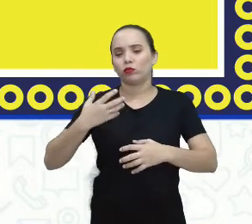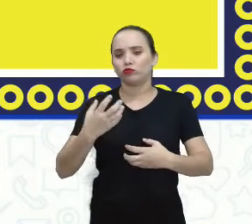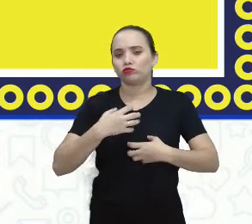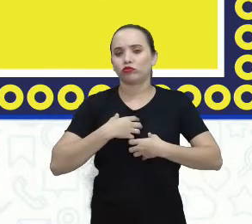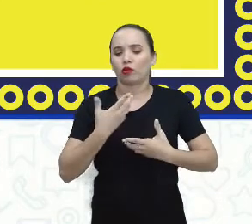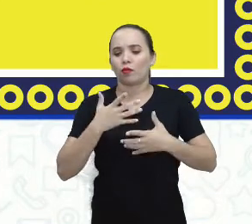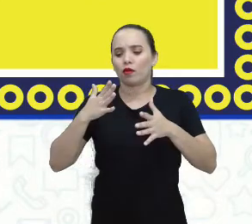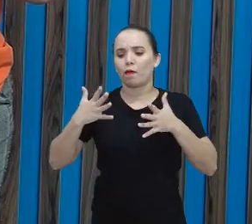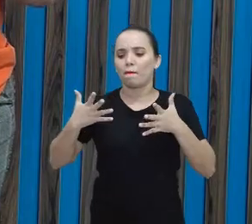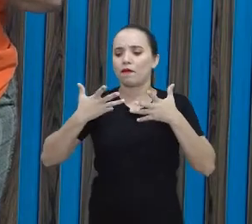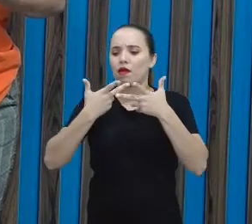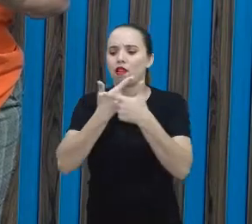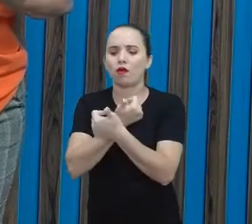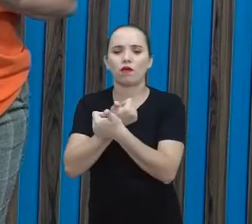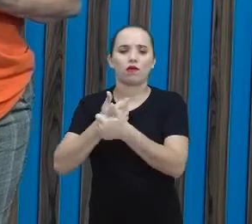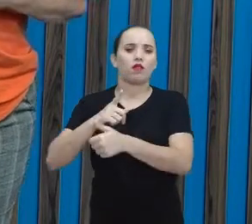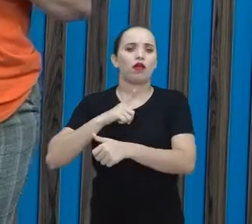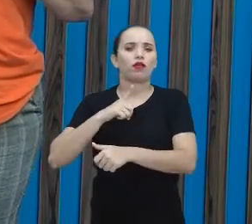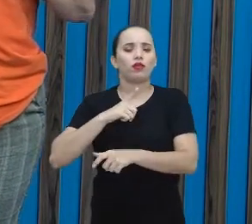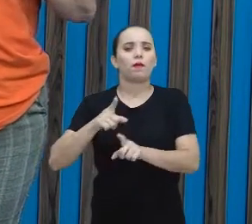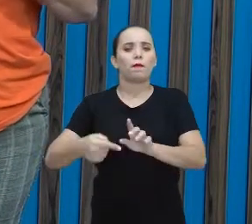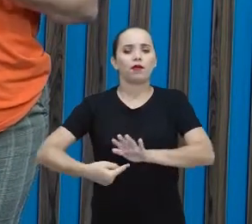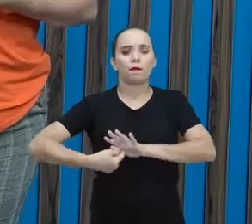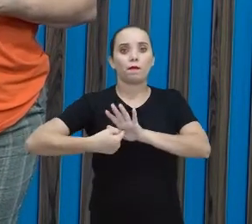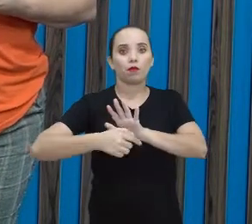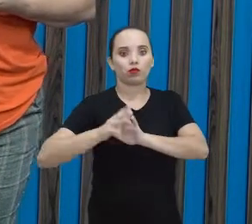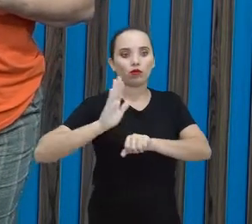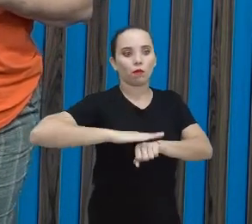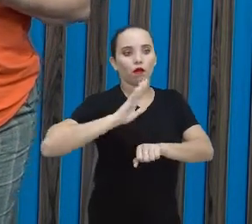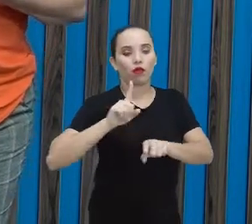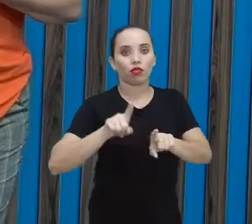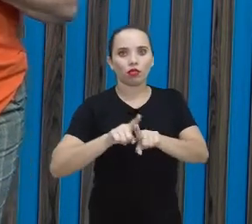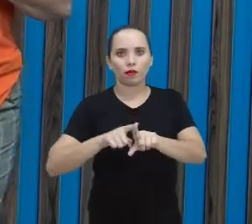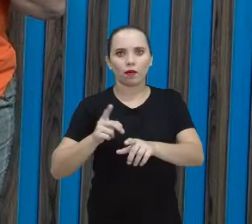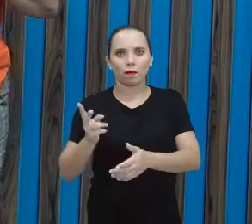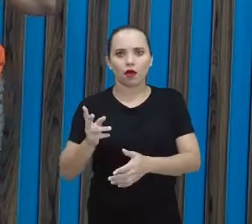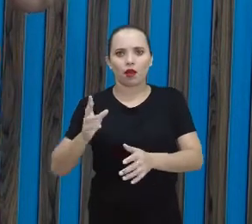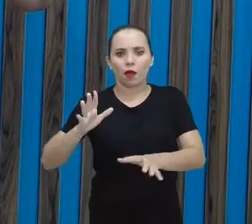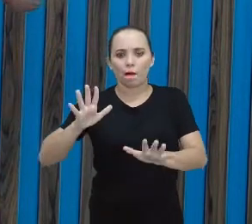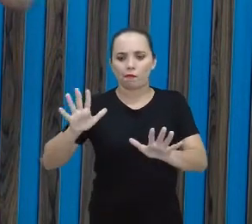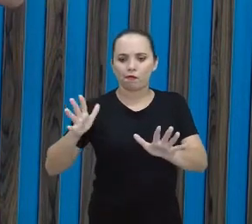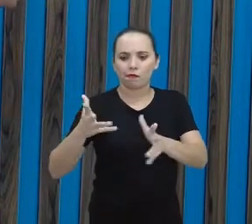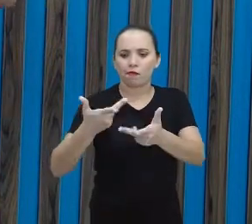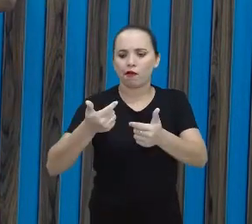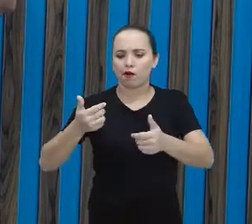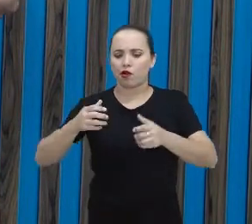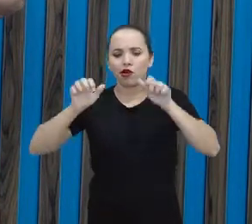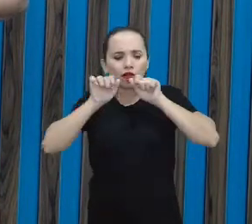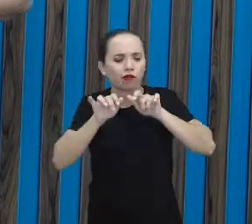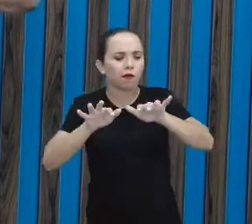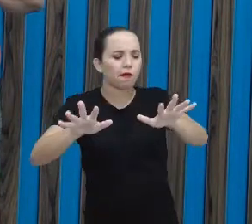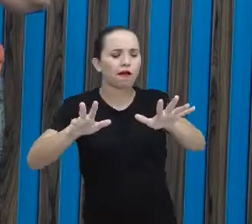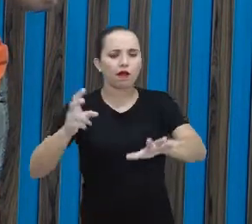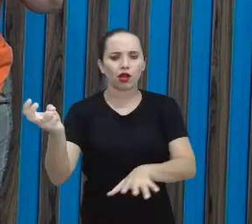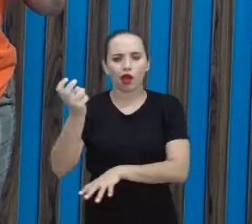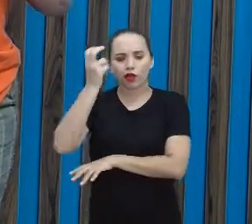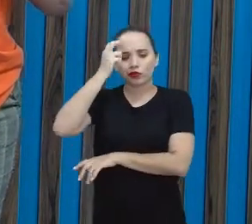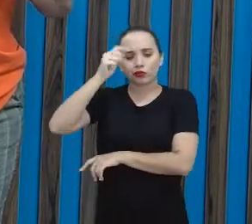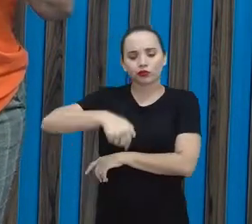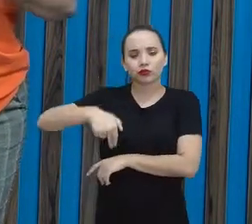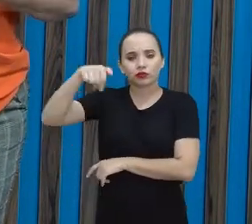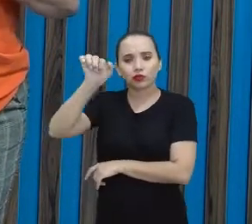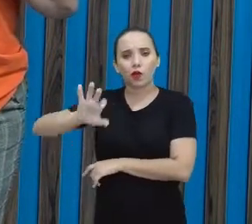melhorar, de dar mais visibilidade, de preservar a cultura do Nordeste, de difundir, de valorizar